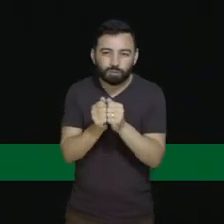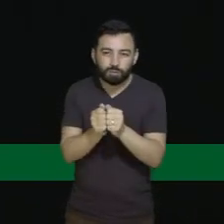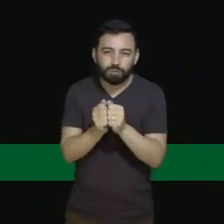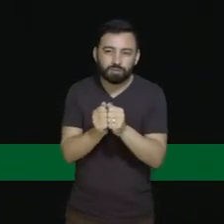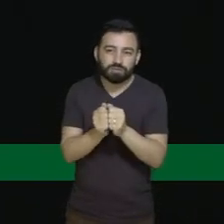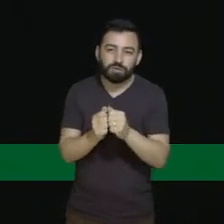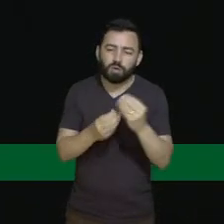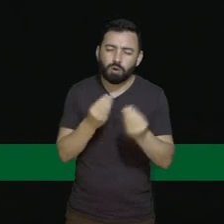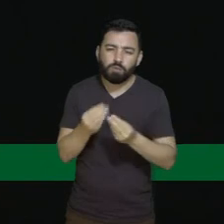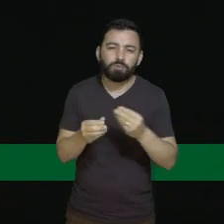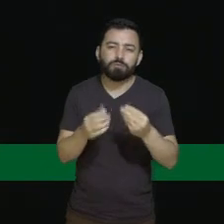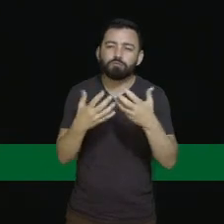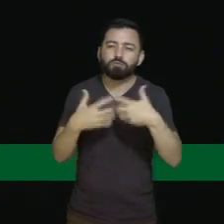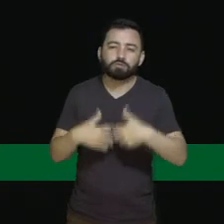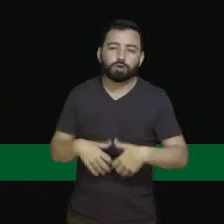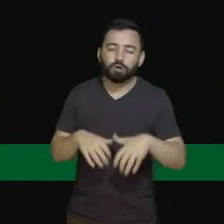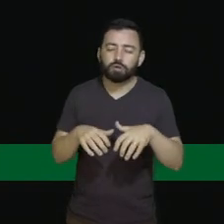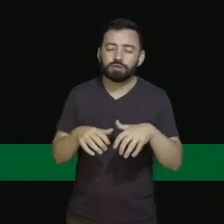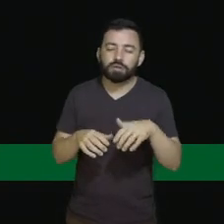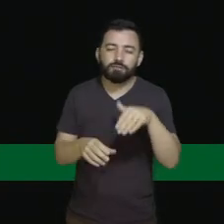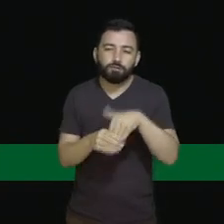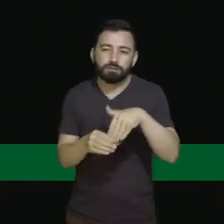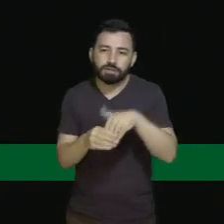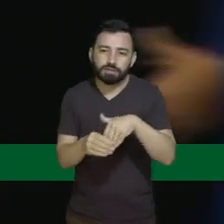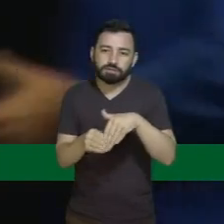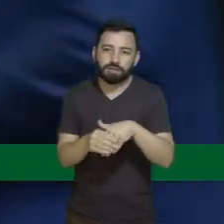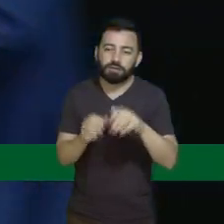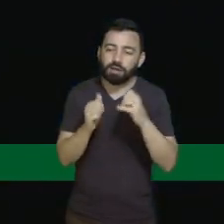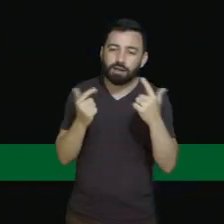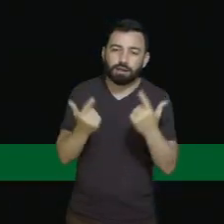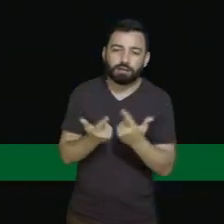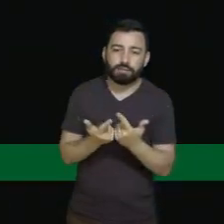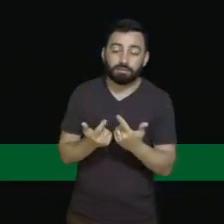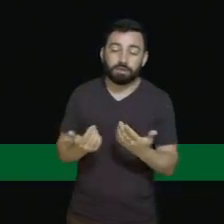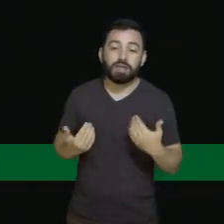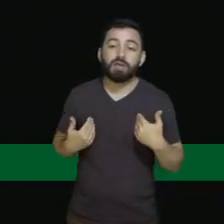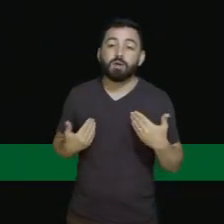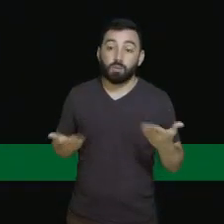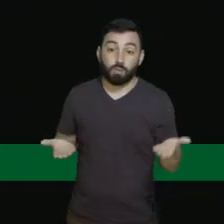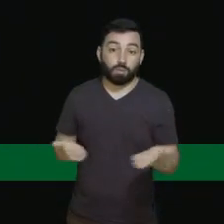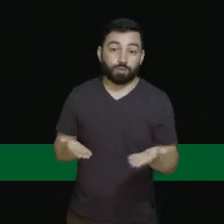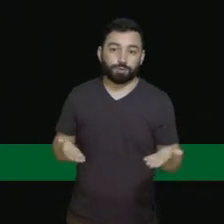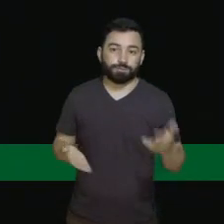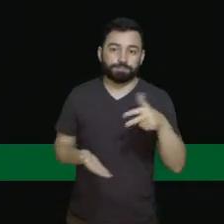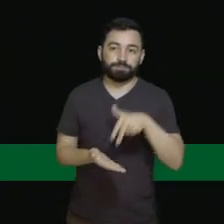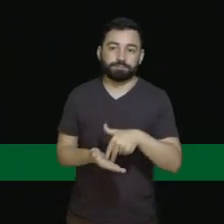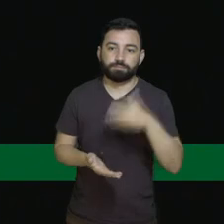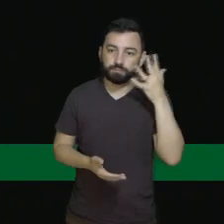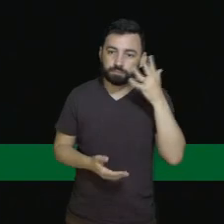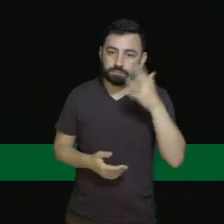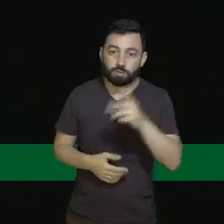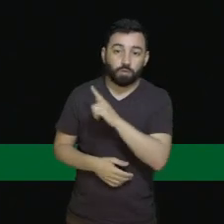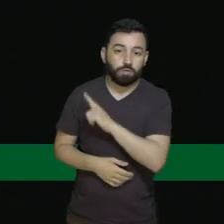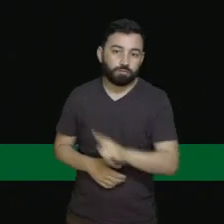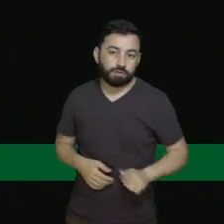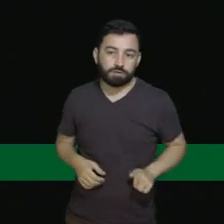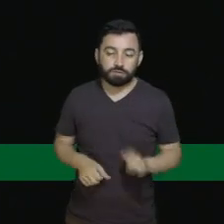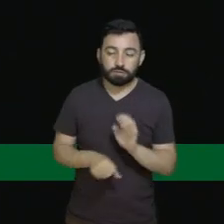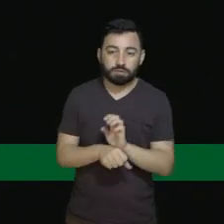Leste, como funciona a votação de projetos. Mas o que me traz essa tribuna é falar um pouco do governo do Estado, Jorginho